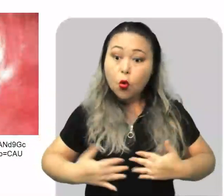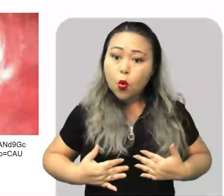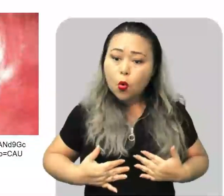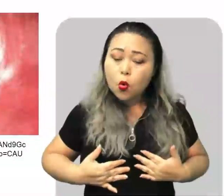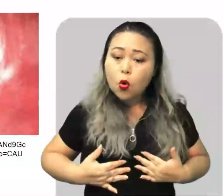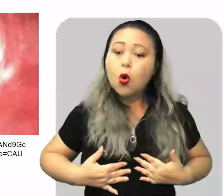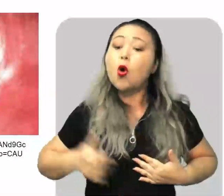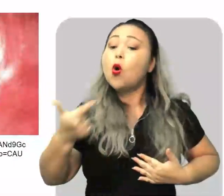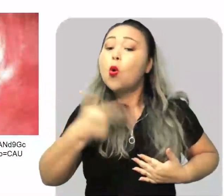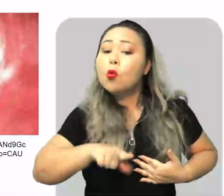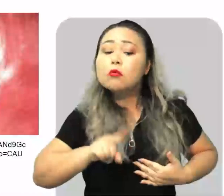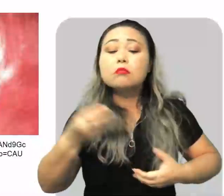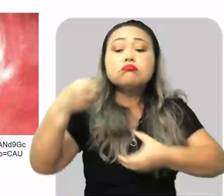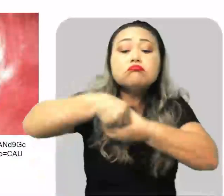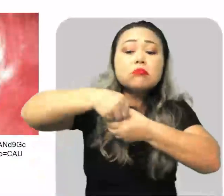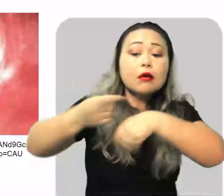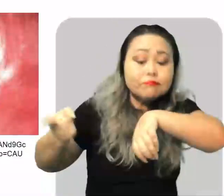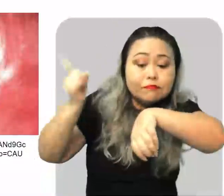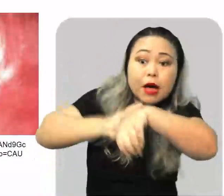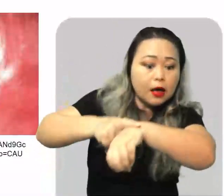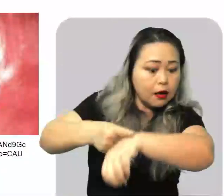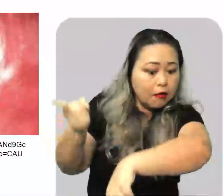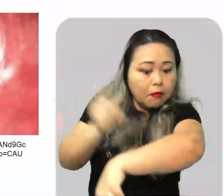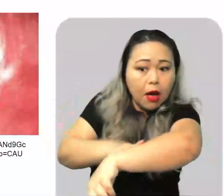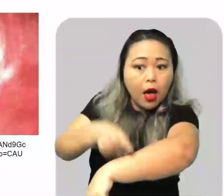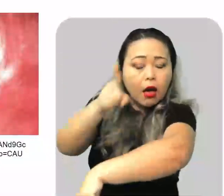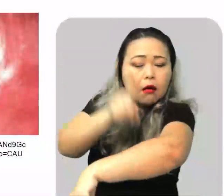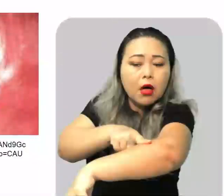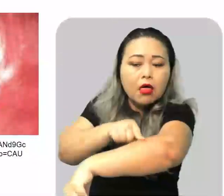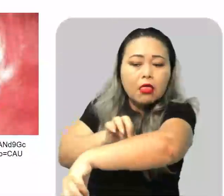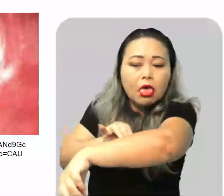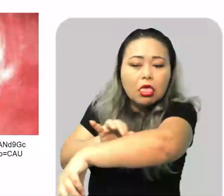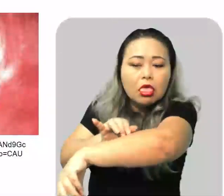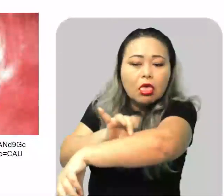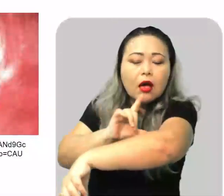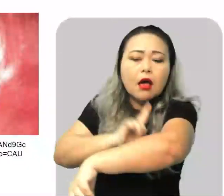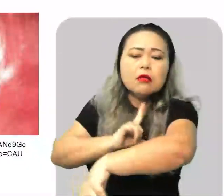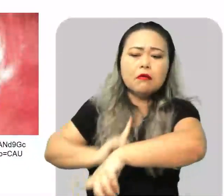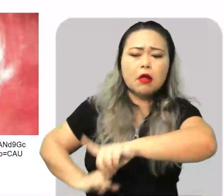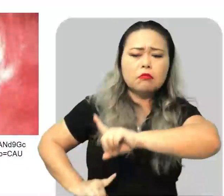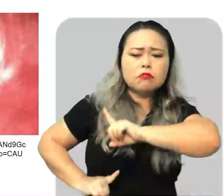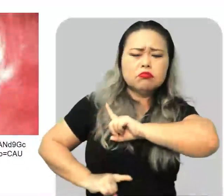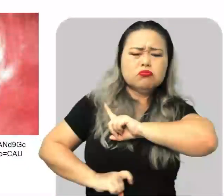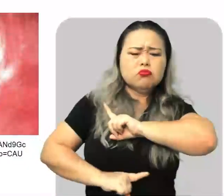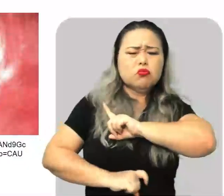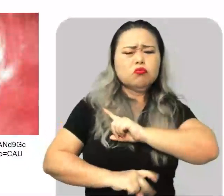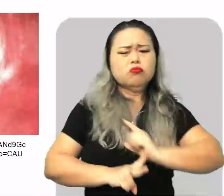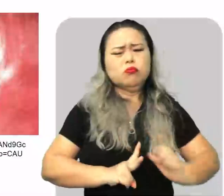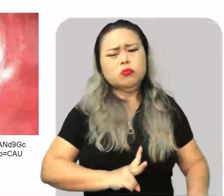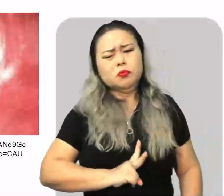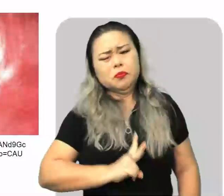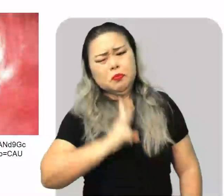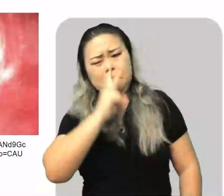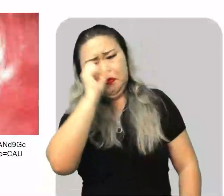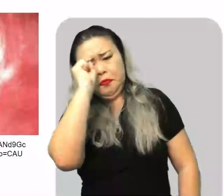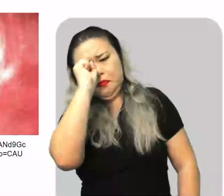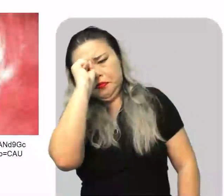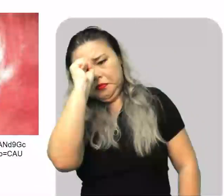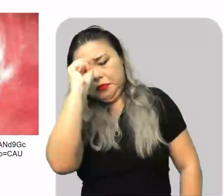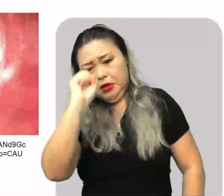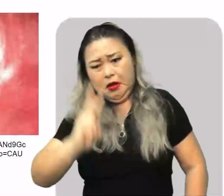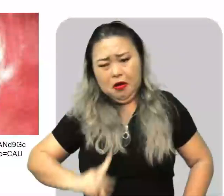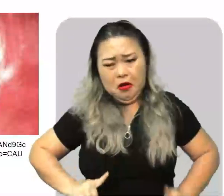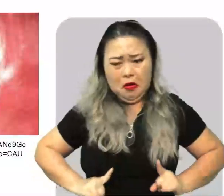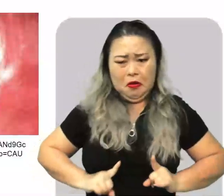seja, do organismo que eles estão parasitados. Quem nunca teve aquela cólica, né, terrível provocada